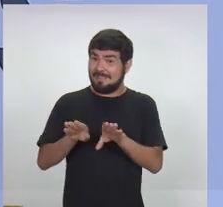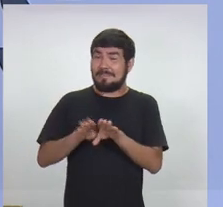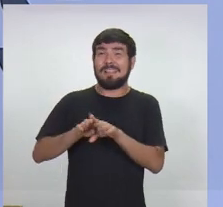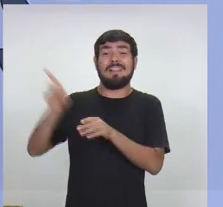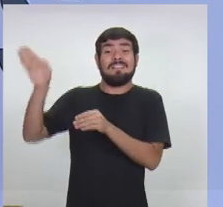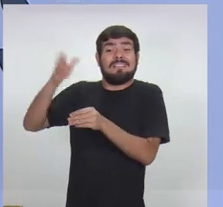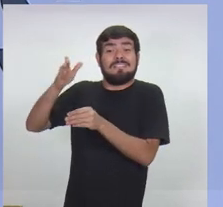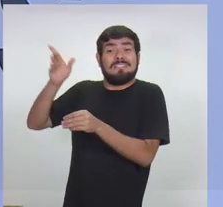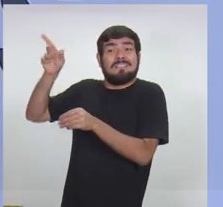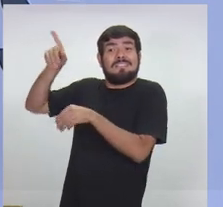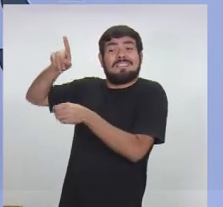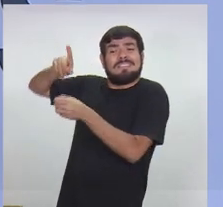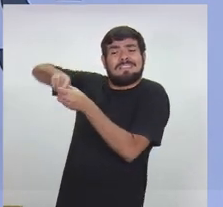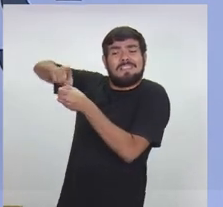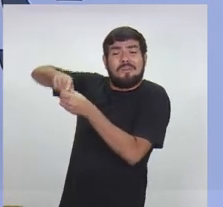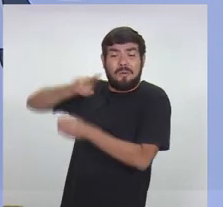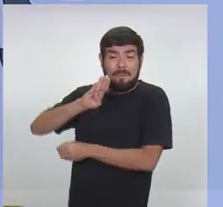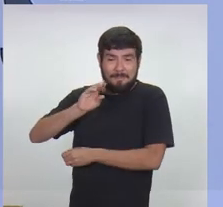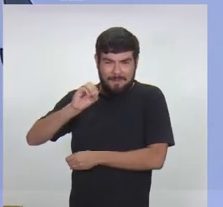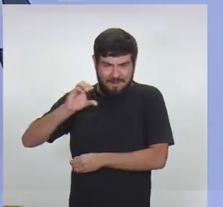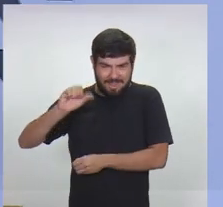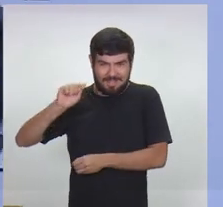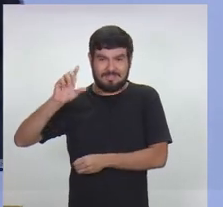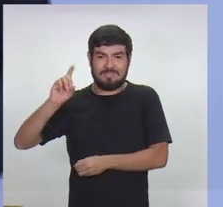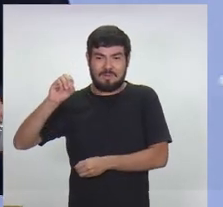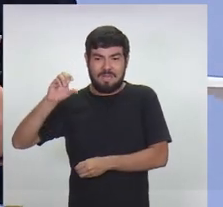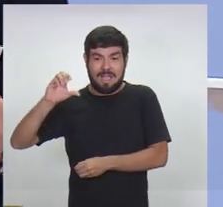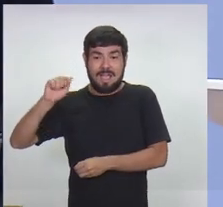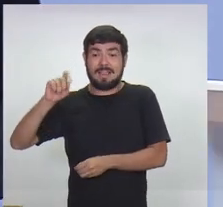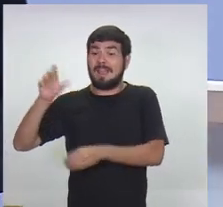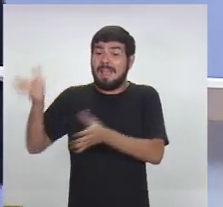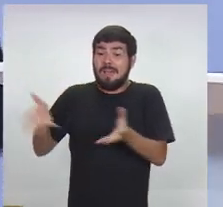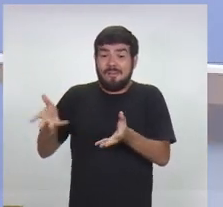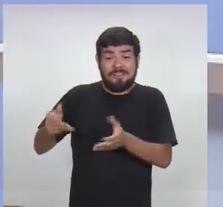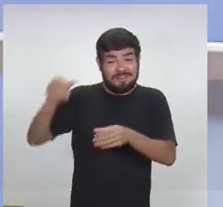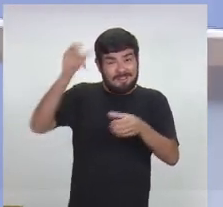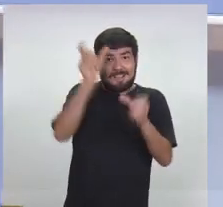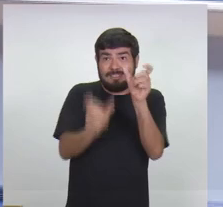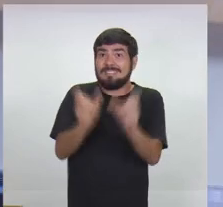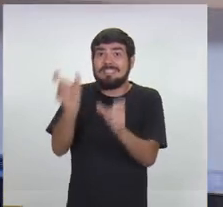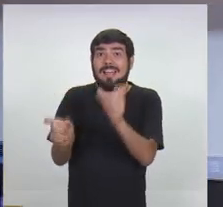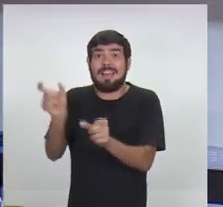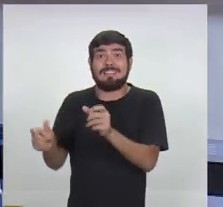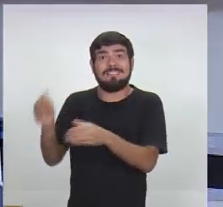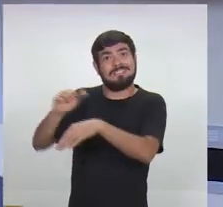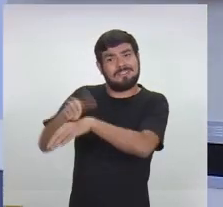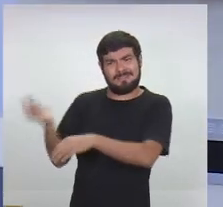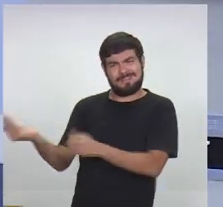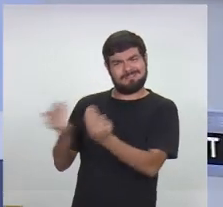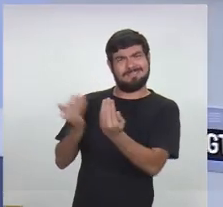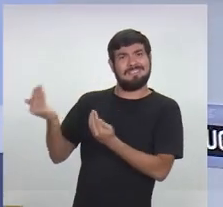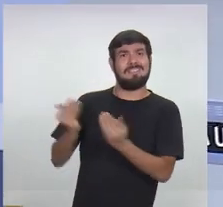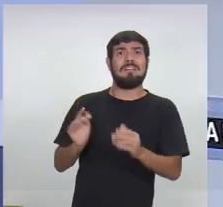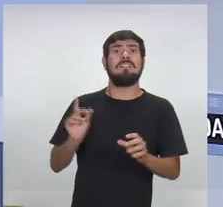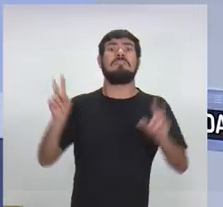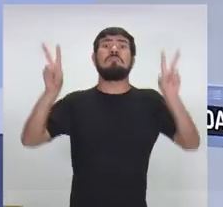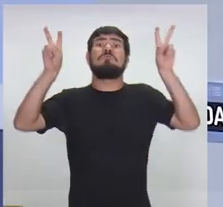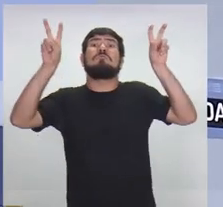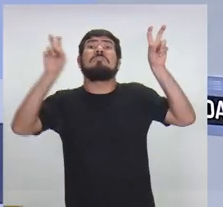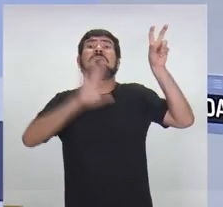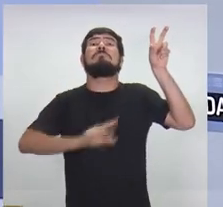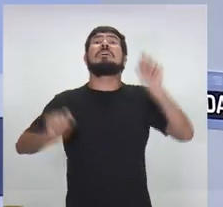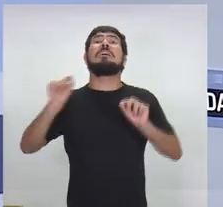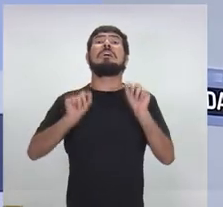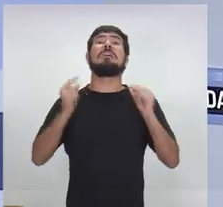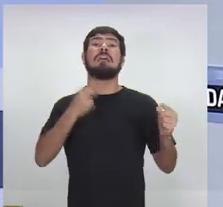acre agora vamos chamar os candidatos que vão discutir as propostas de governo as várias áreas como saúde educação emprego